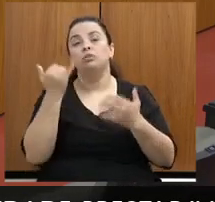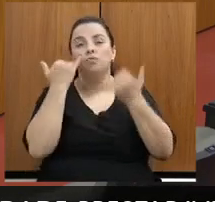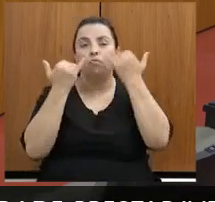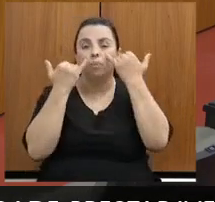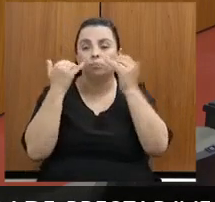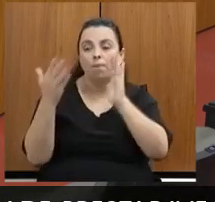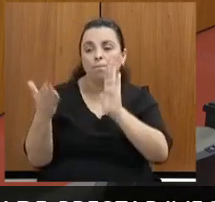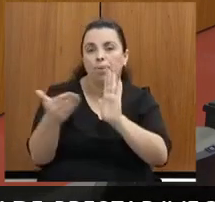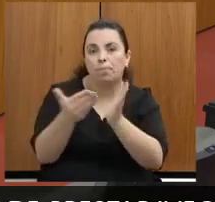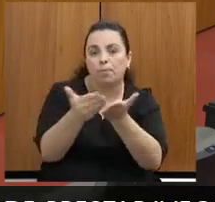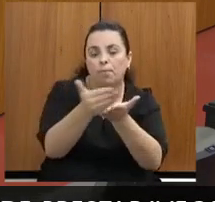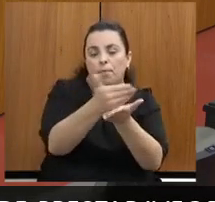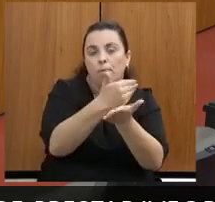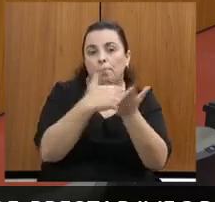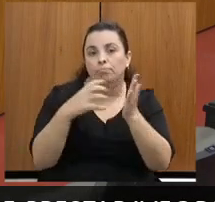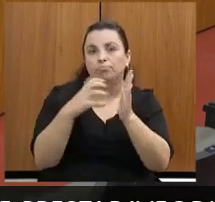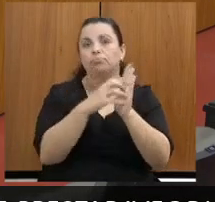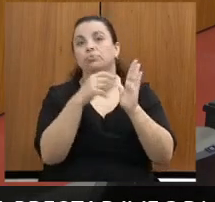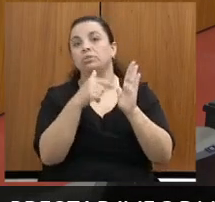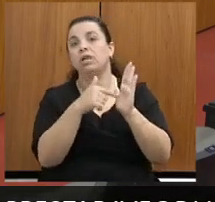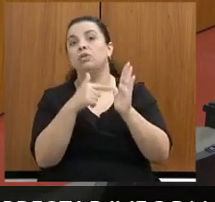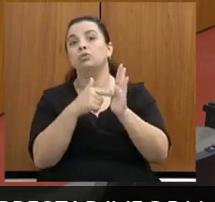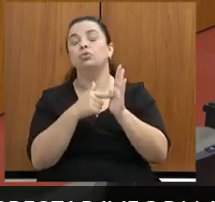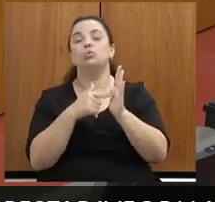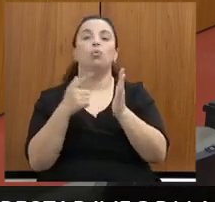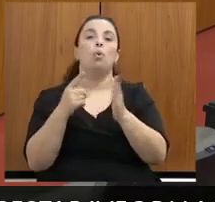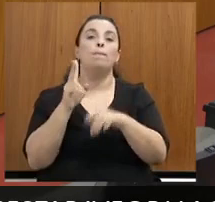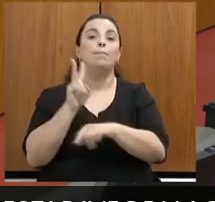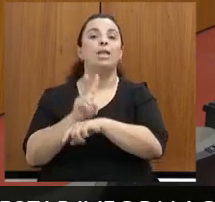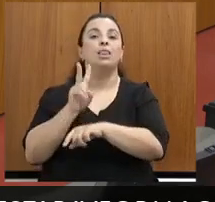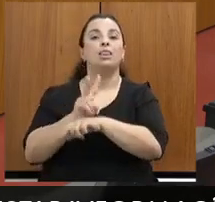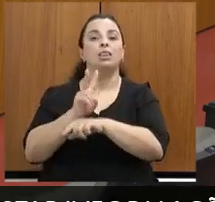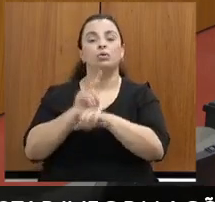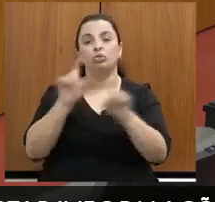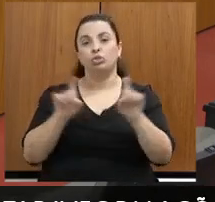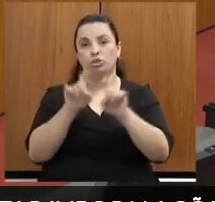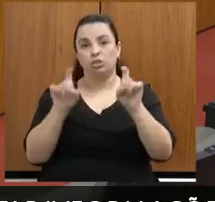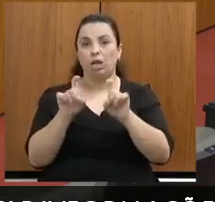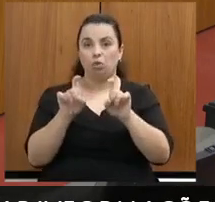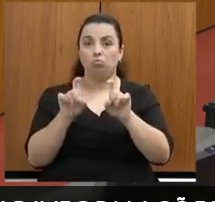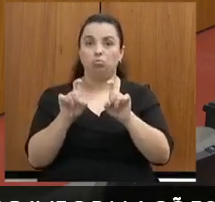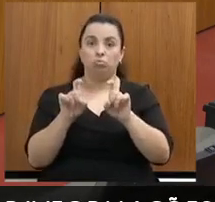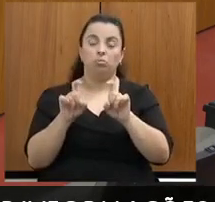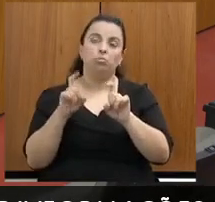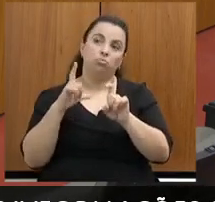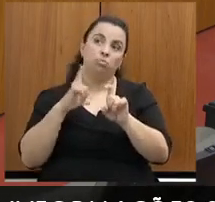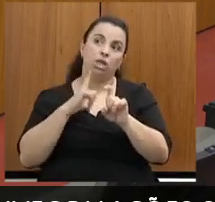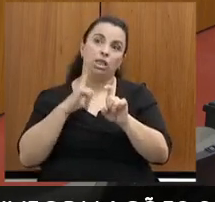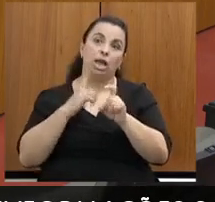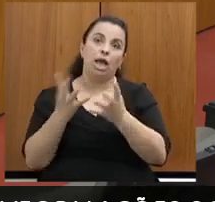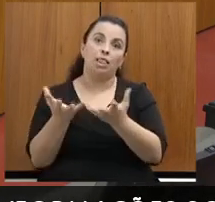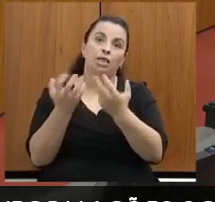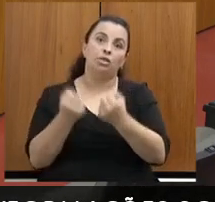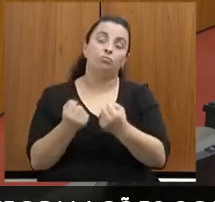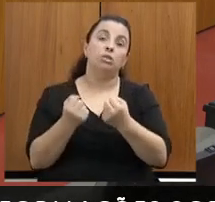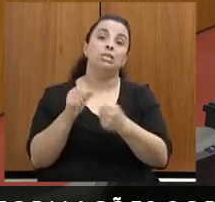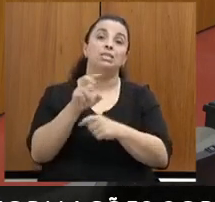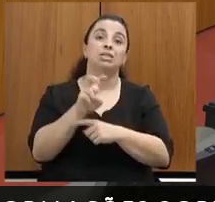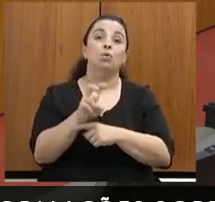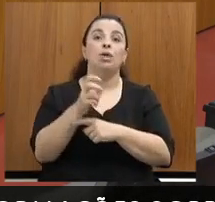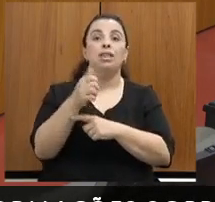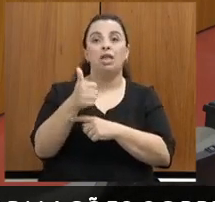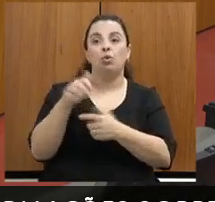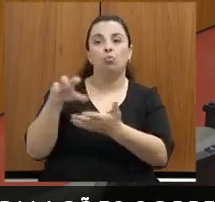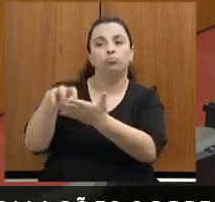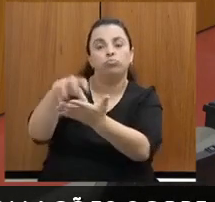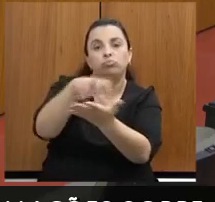a expansão do plantão digital para 50 unidades É me veio aqui uma preocupação eu